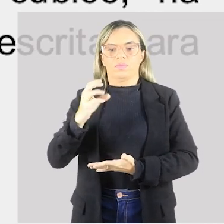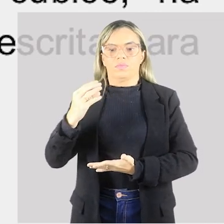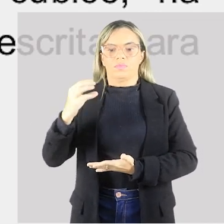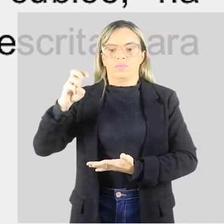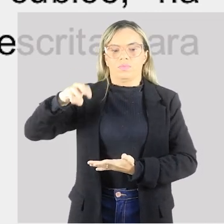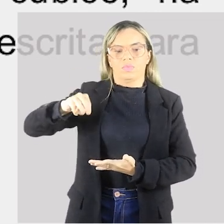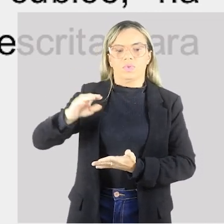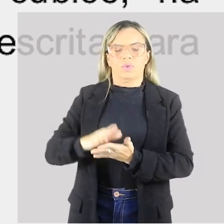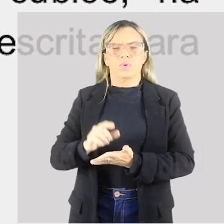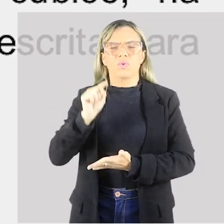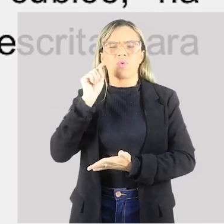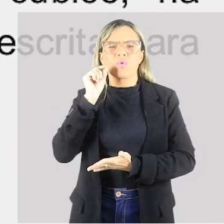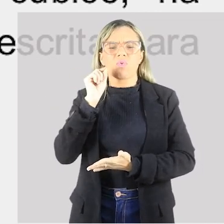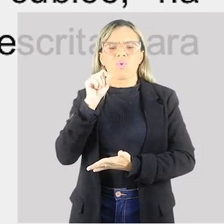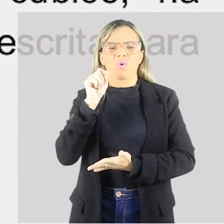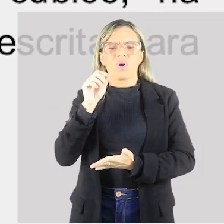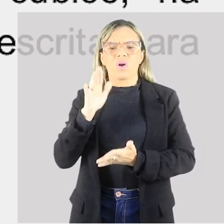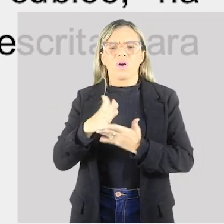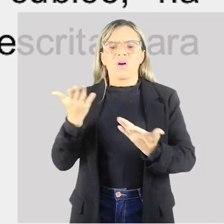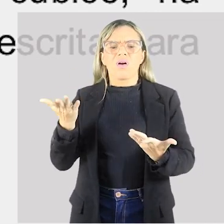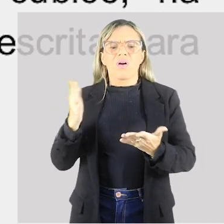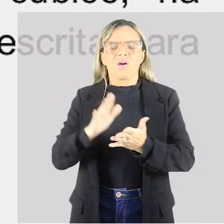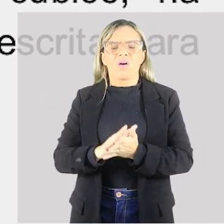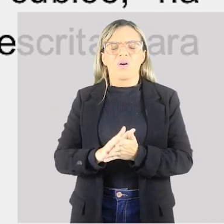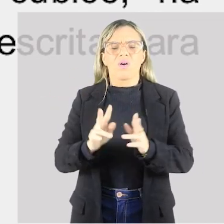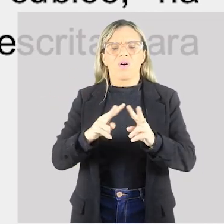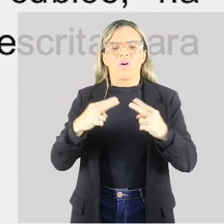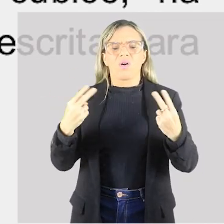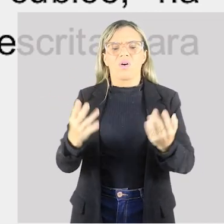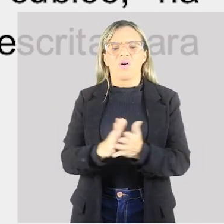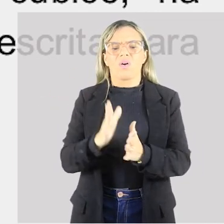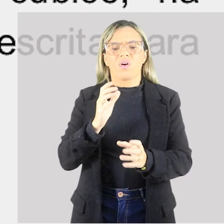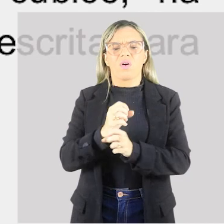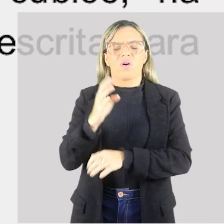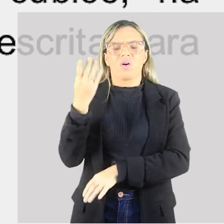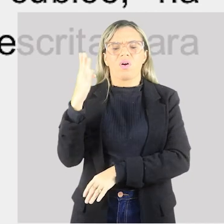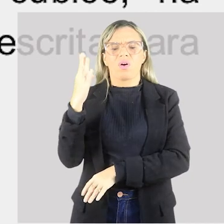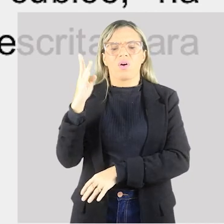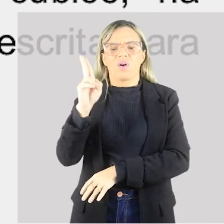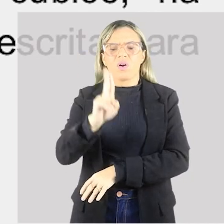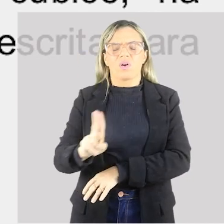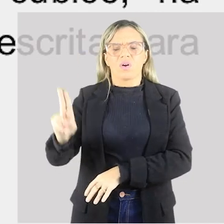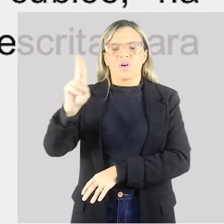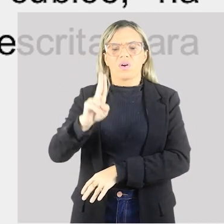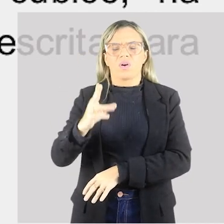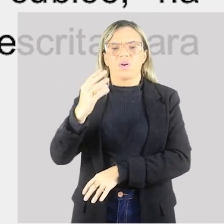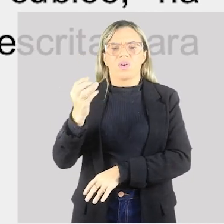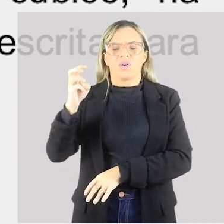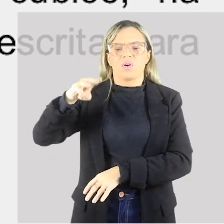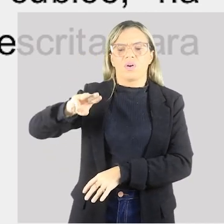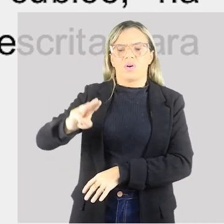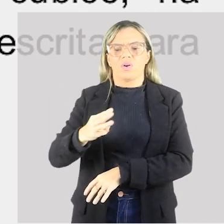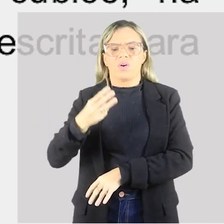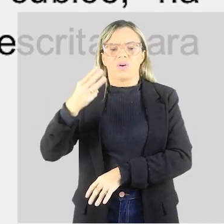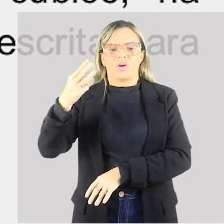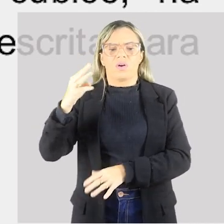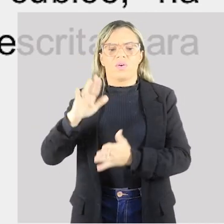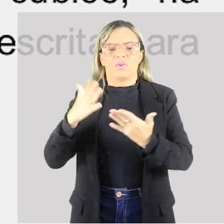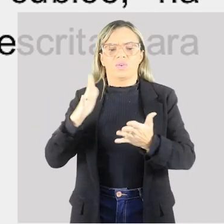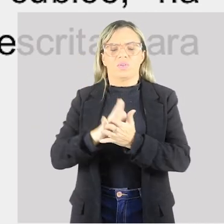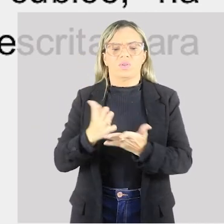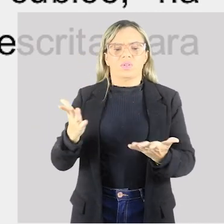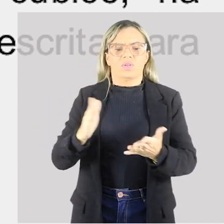0,5 centímetros. Qual é o volume de madeira utilizado em centímetros cúbicos